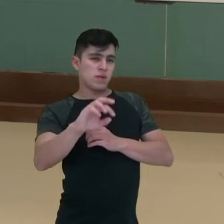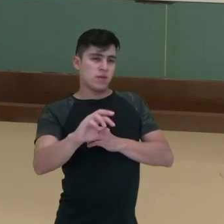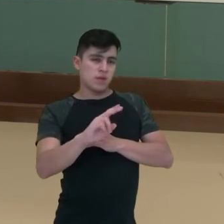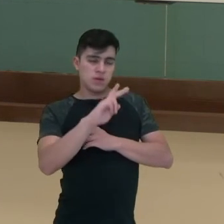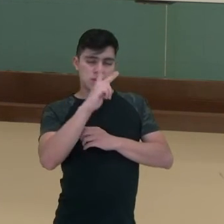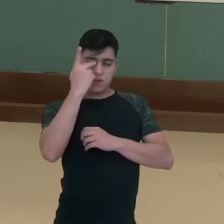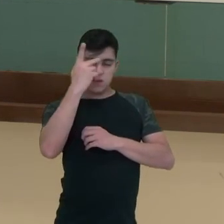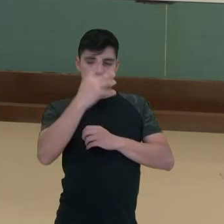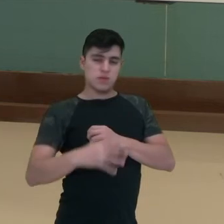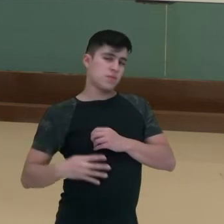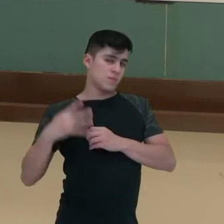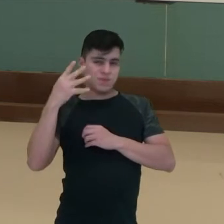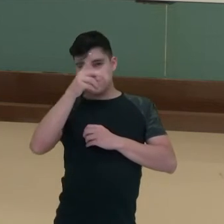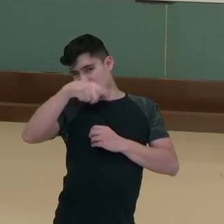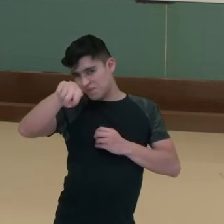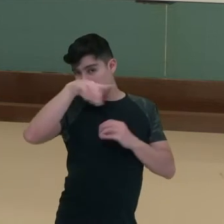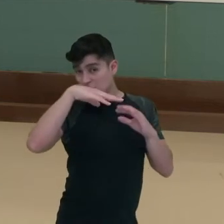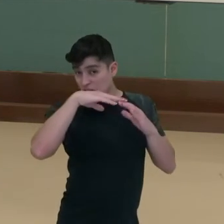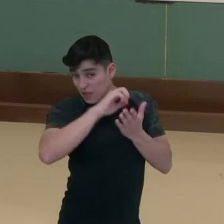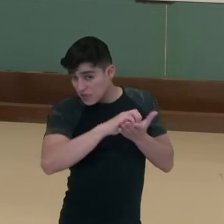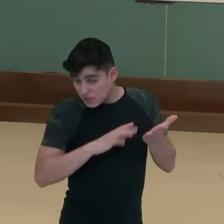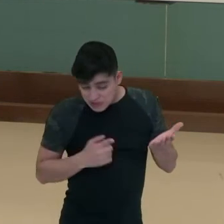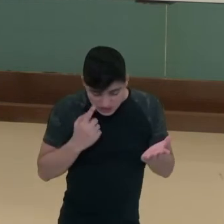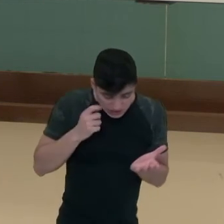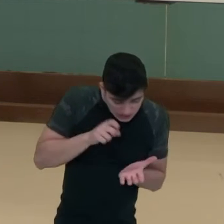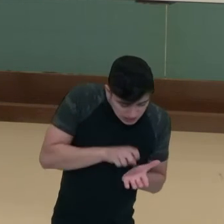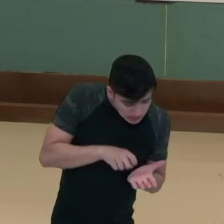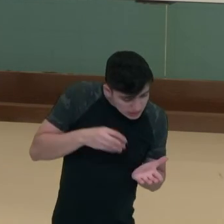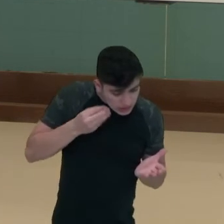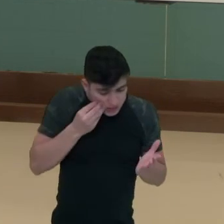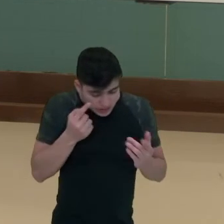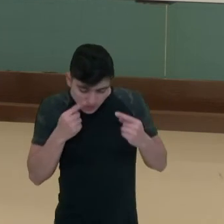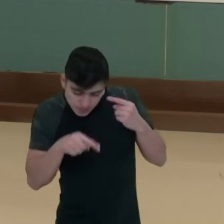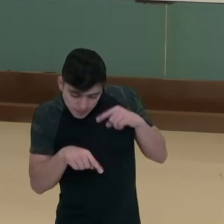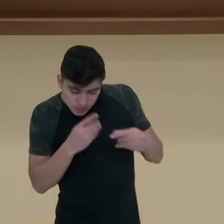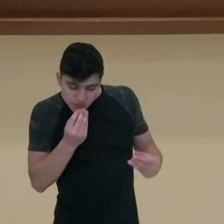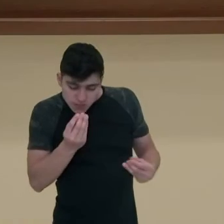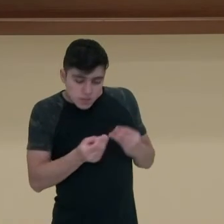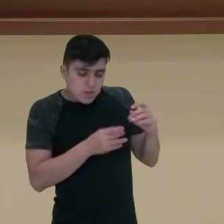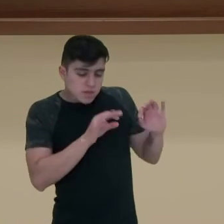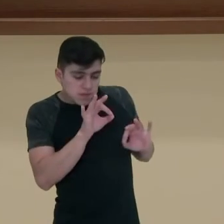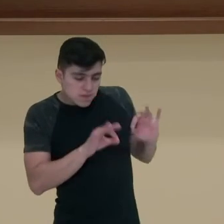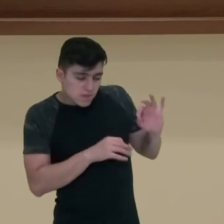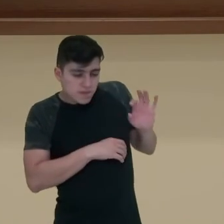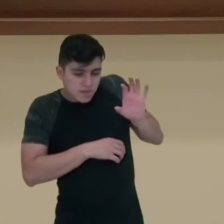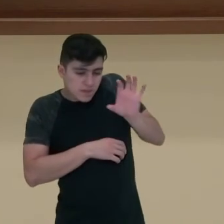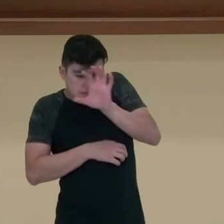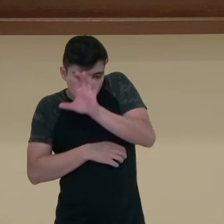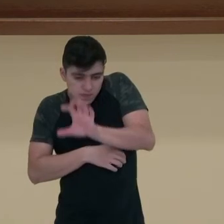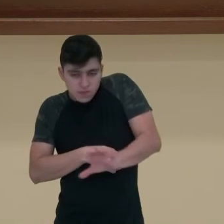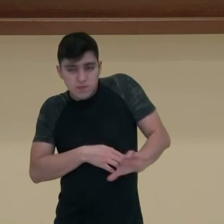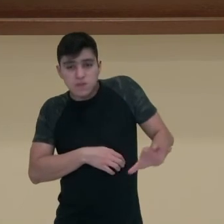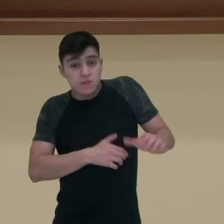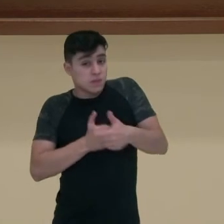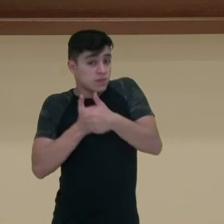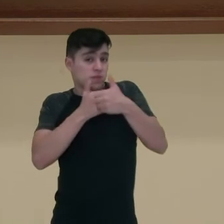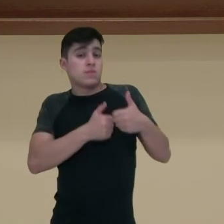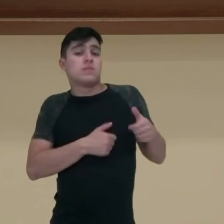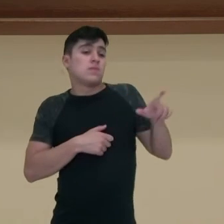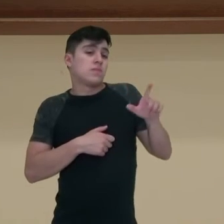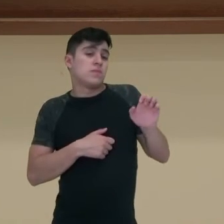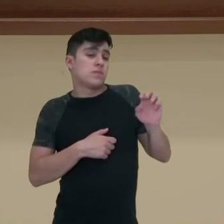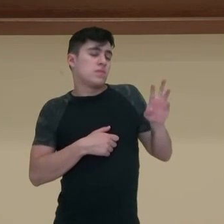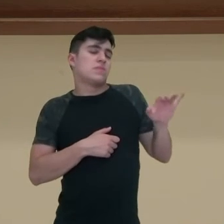CH4. Você aí de casa, vamos lá? Vamos descobrir como que fica essa estrutura segundo Leves. Leves